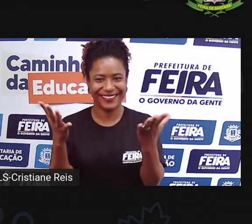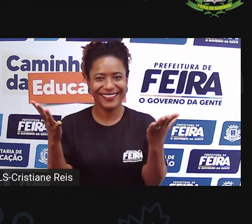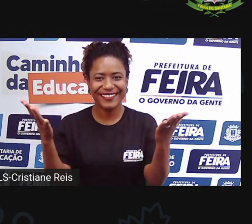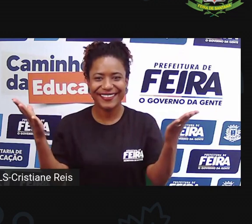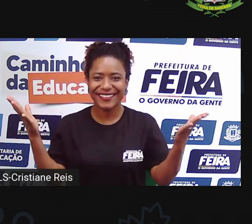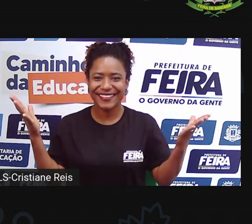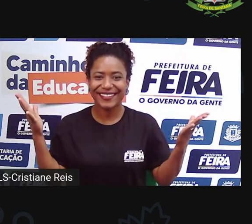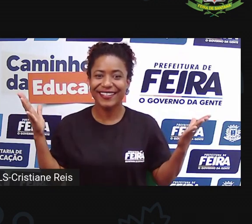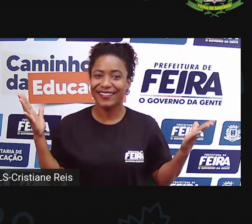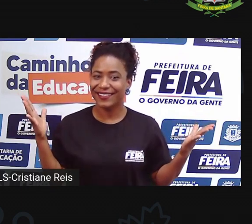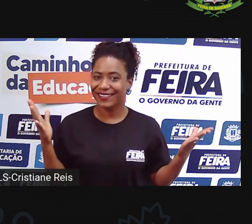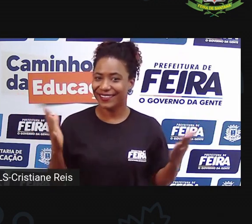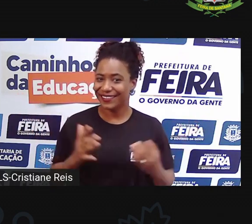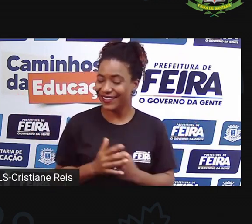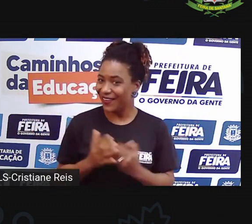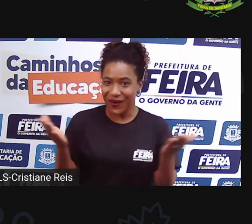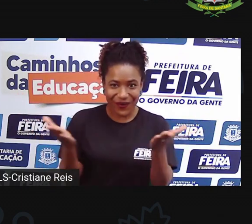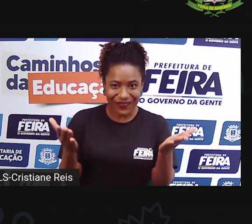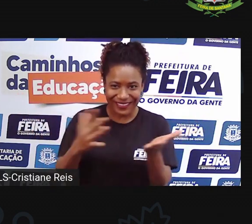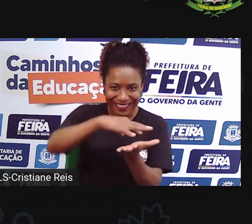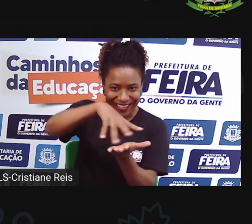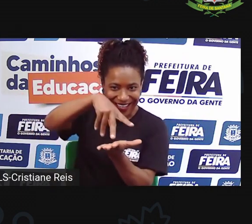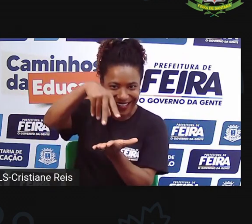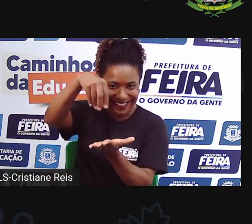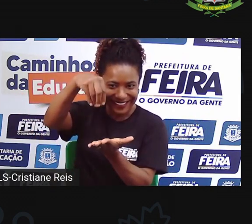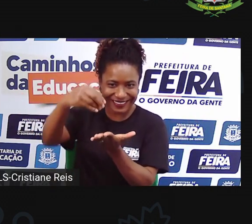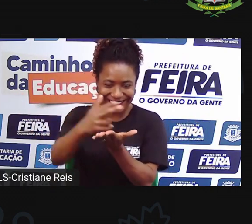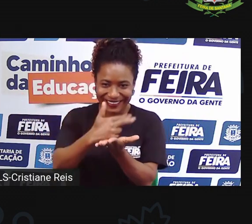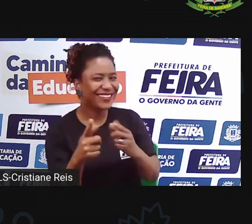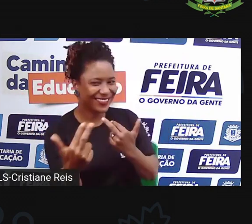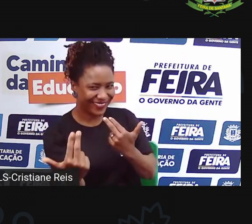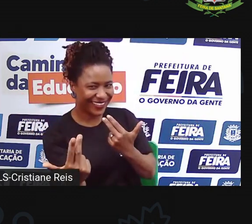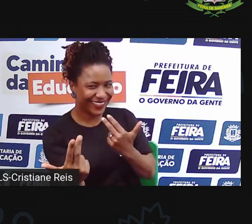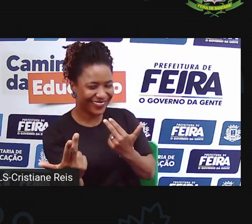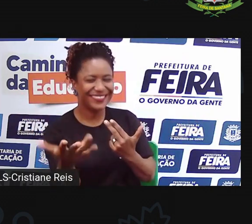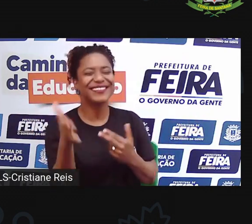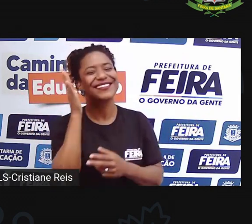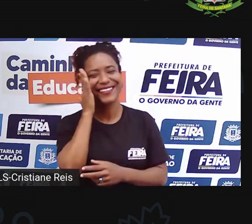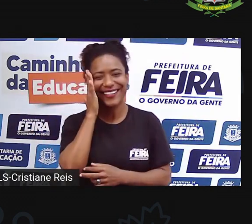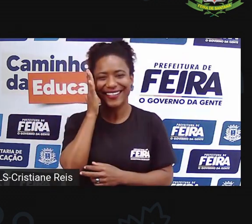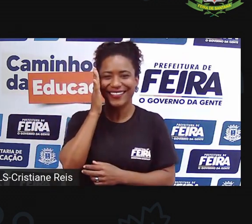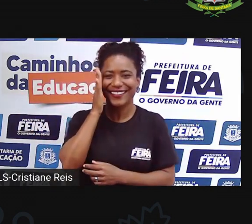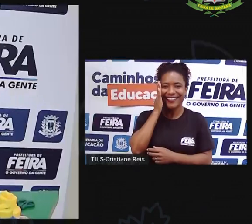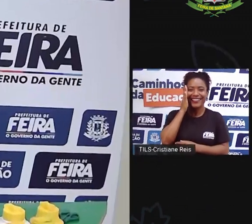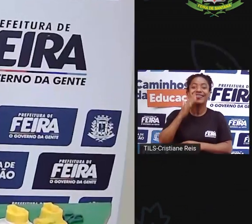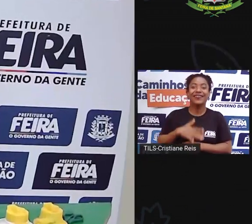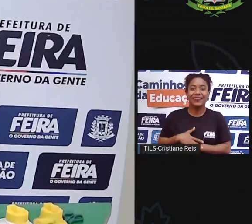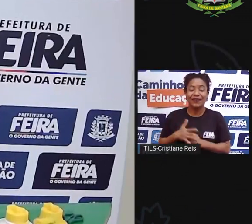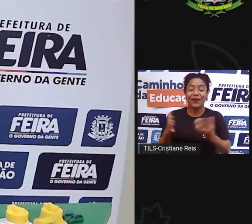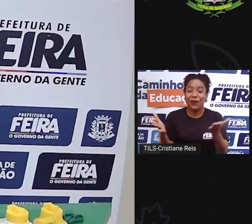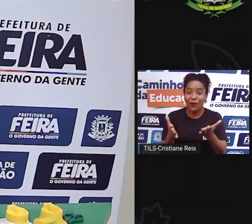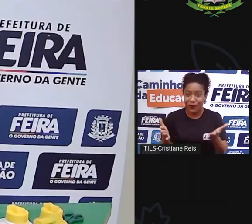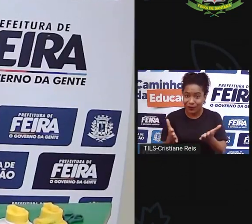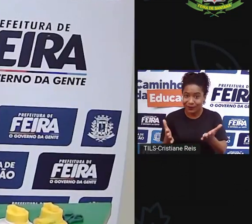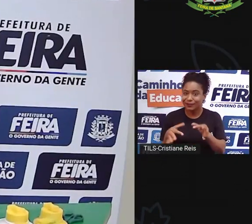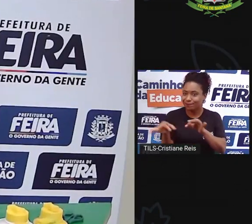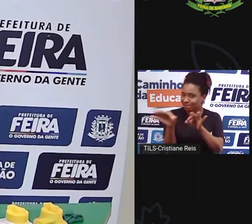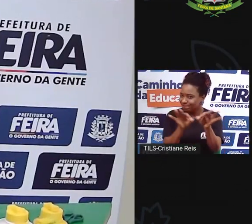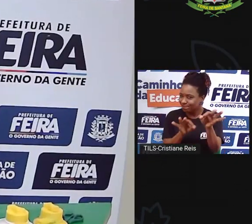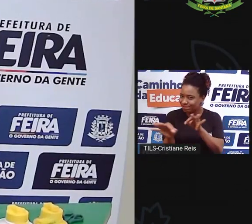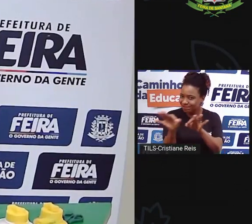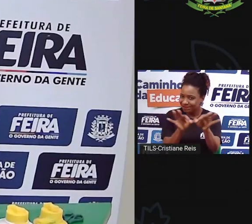meninada! Quem quer fazer arte comigo? Arte! A Elisa hoje preparou